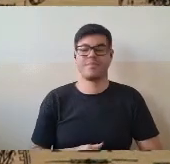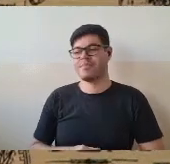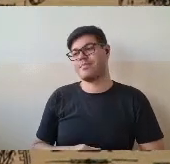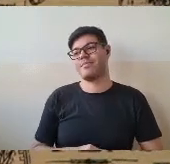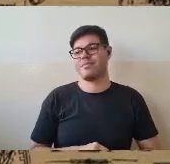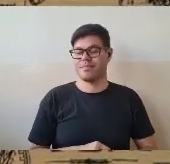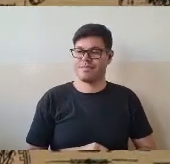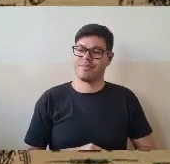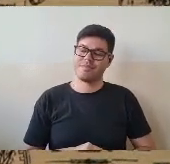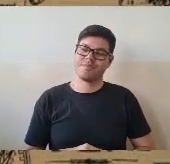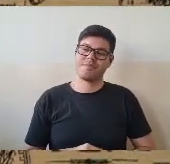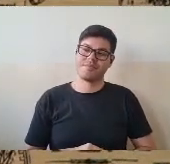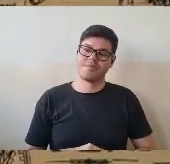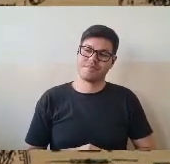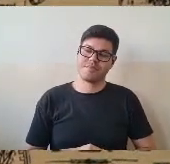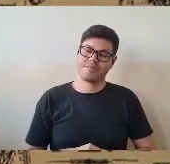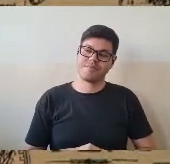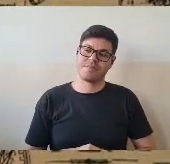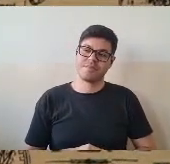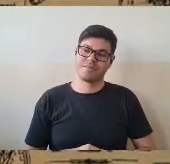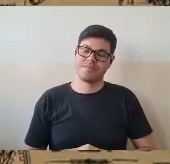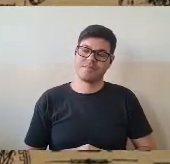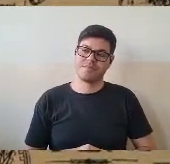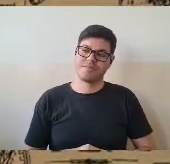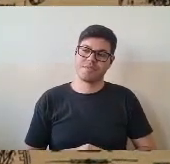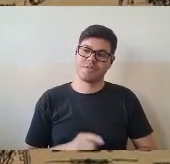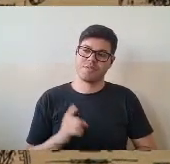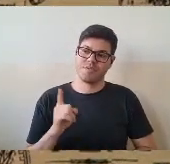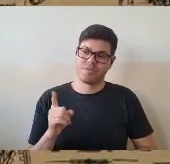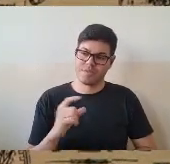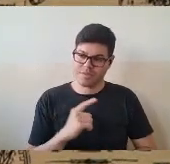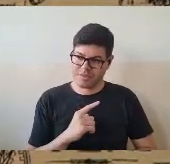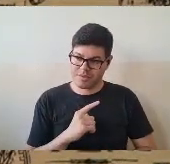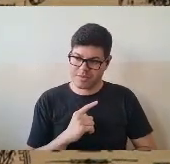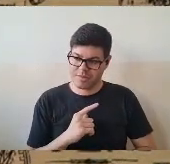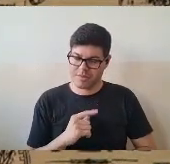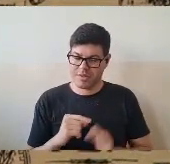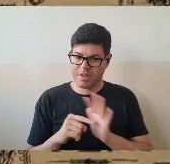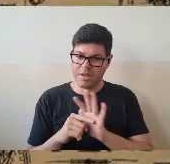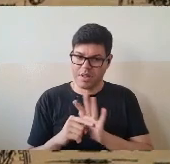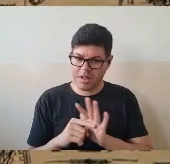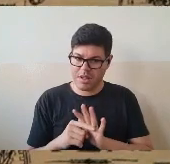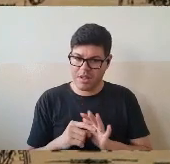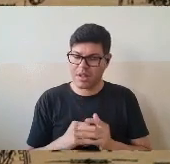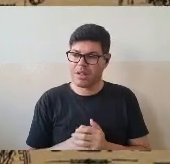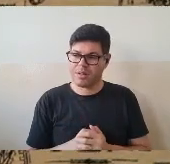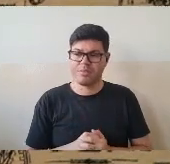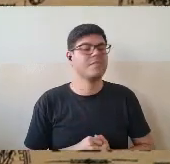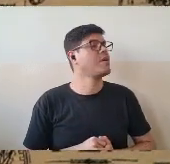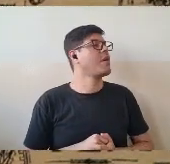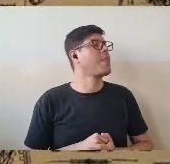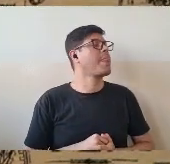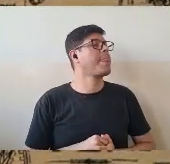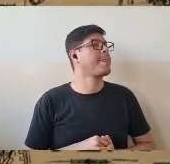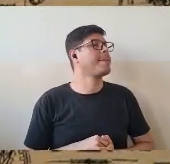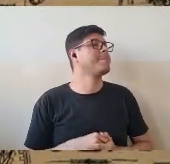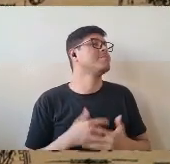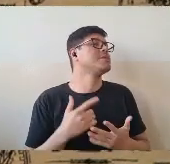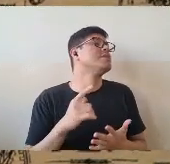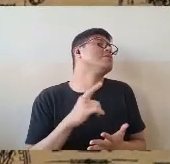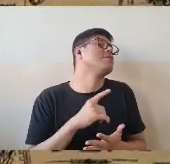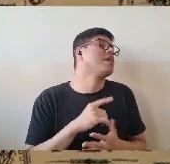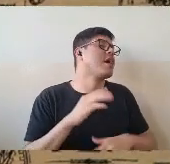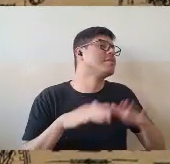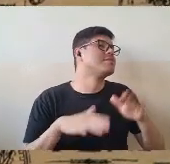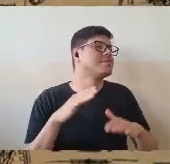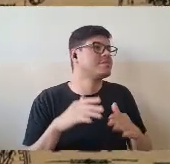lógico, sempre me ensinaram bastante. Eu já fiz centenas de diagnósticos, tá, de apendicite. Nunca vi um igual